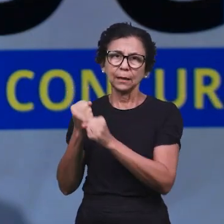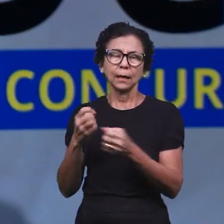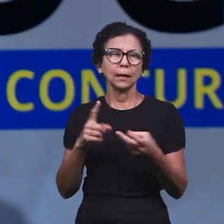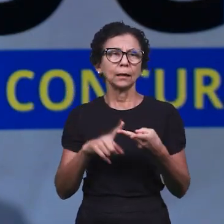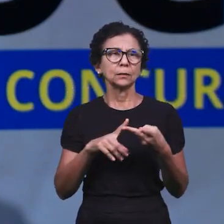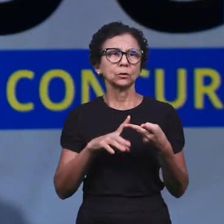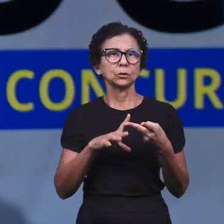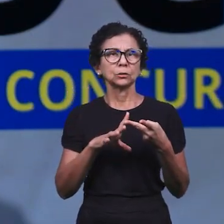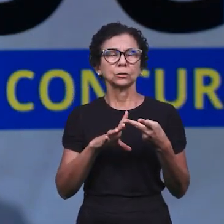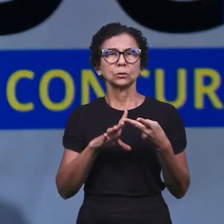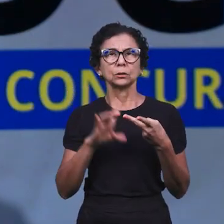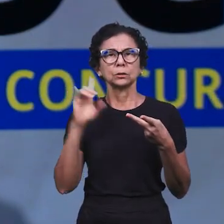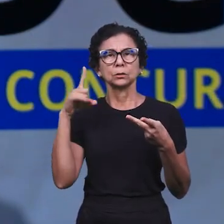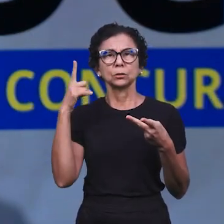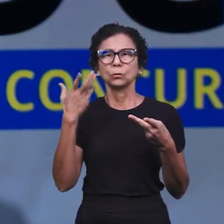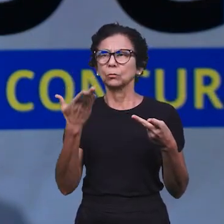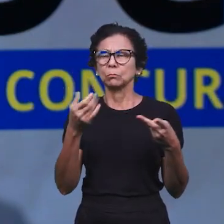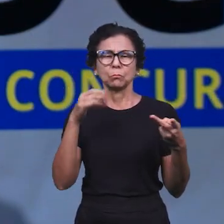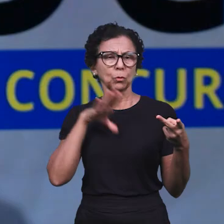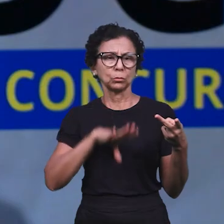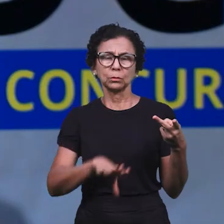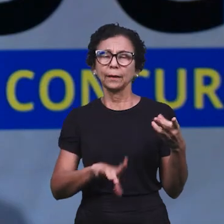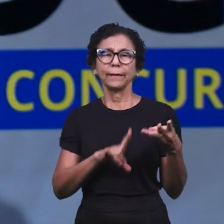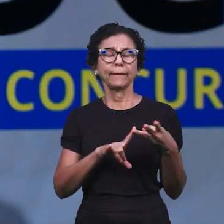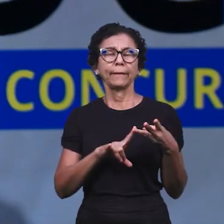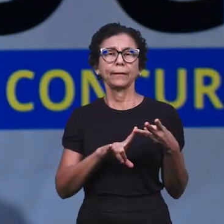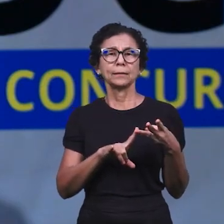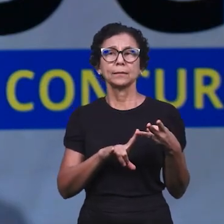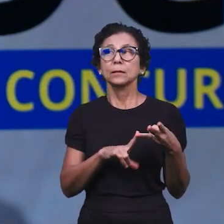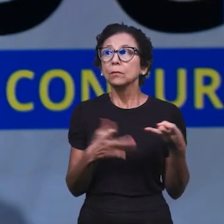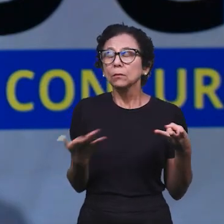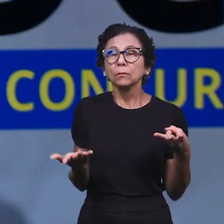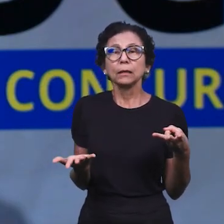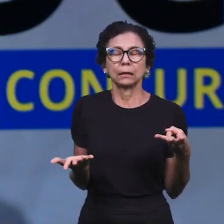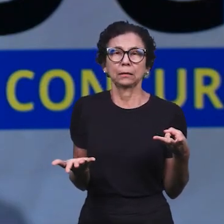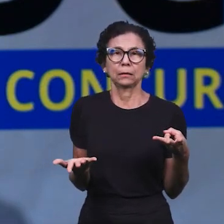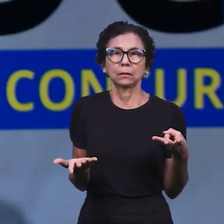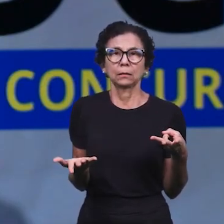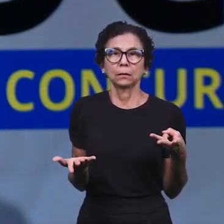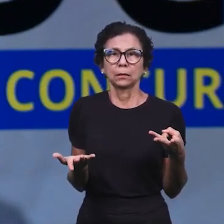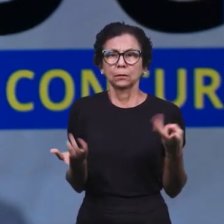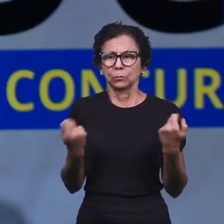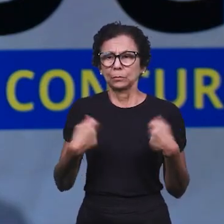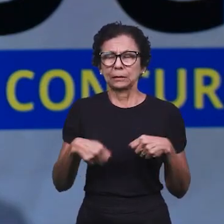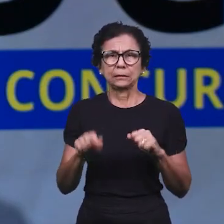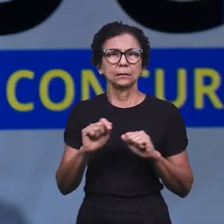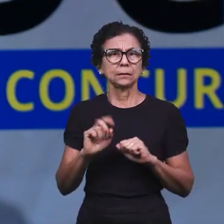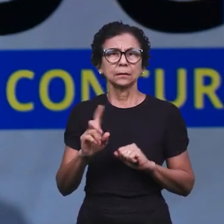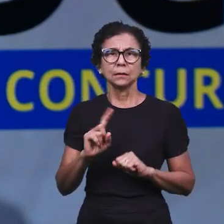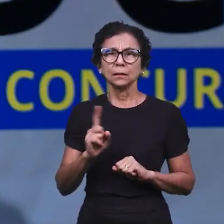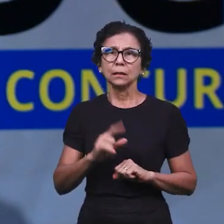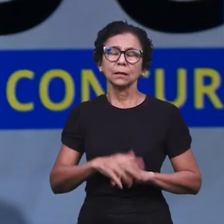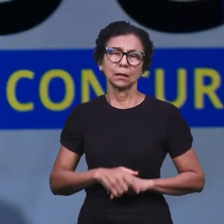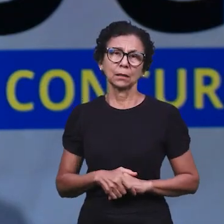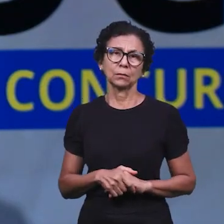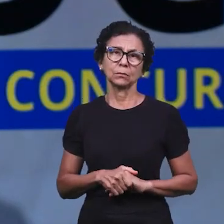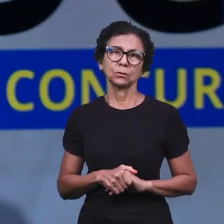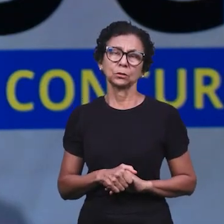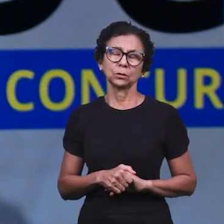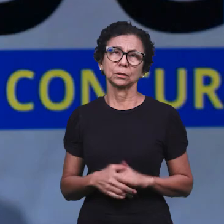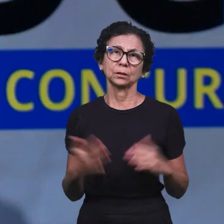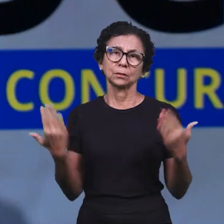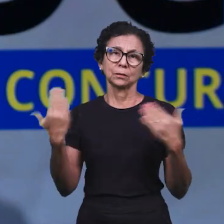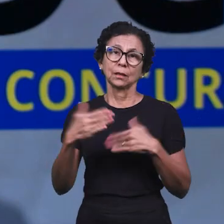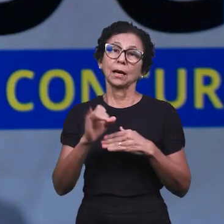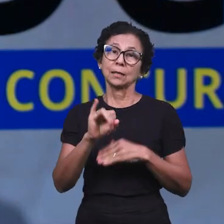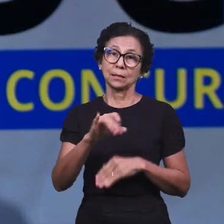direito constitucional, de português. Eu não vou fazer necessariamente uma prova física, a não ser que você seja concurso militar, que